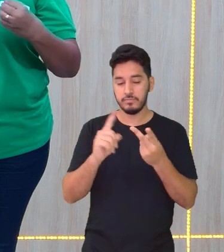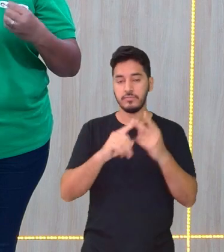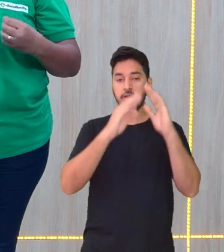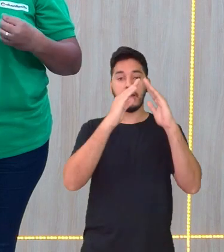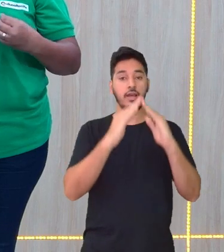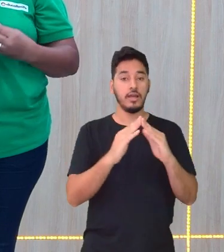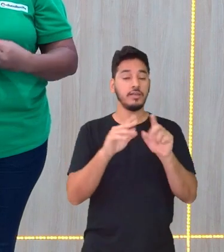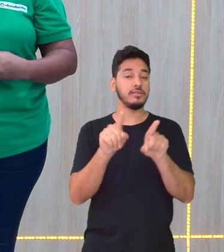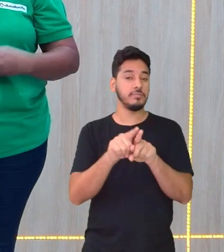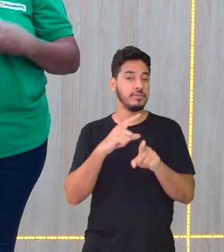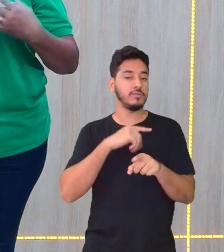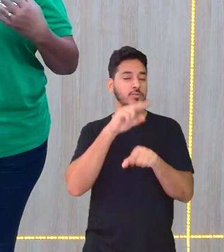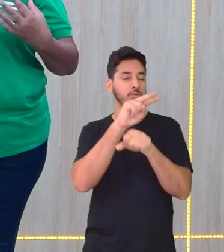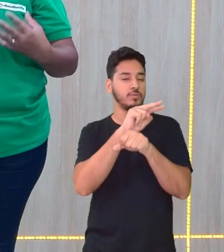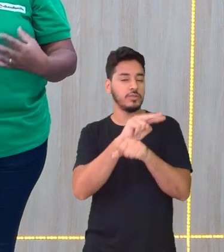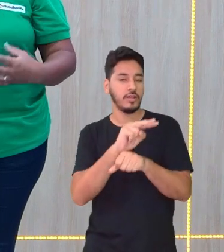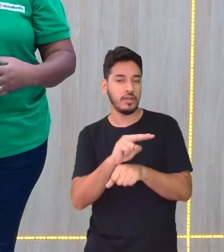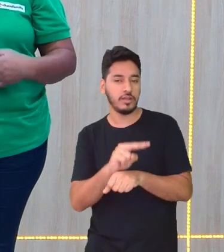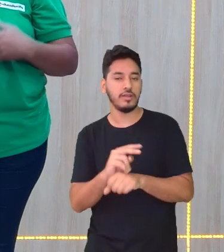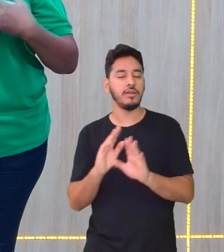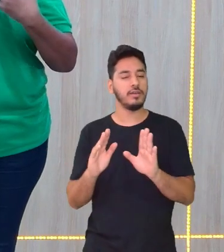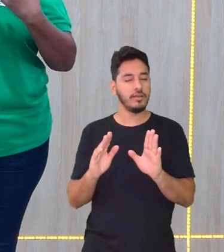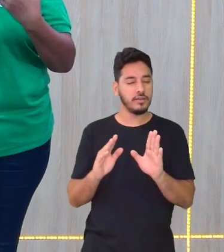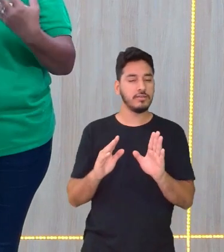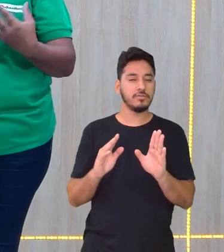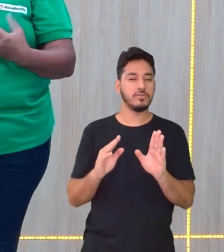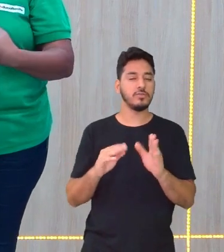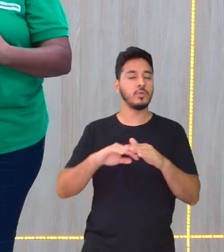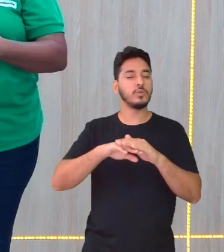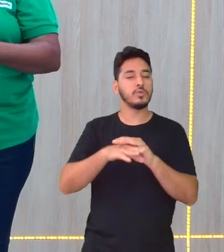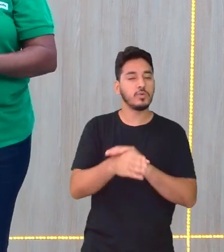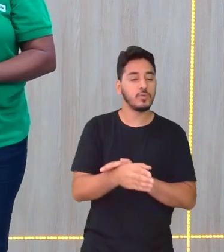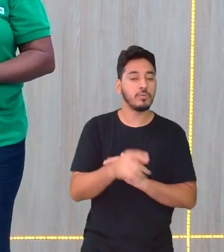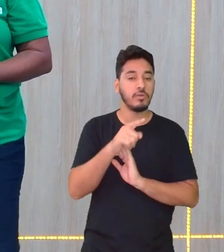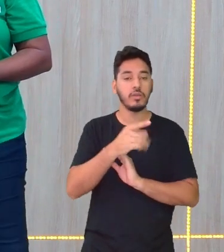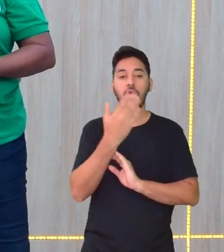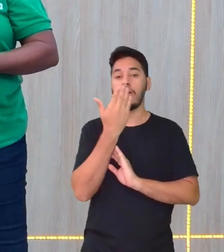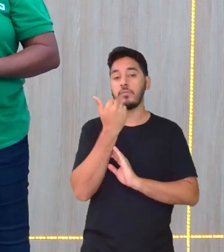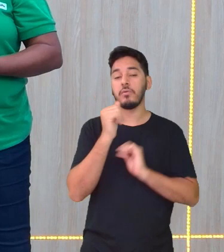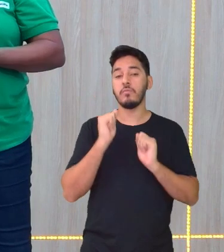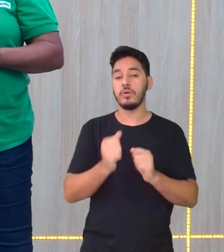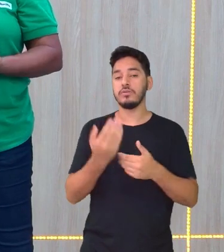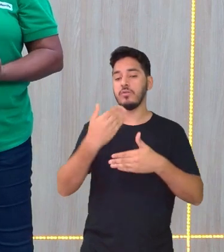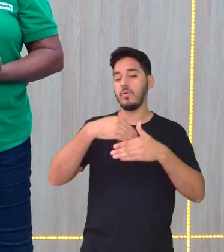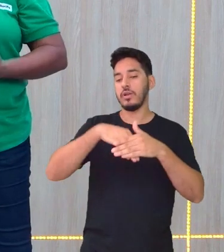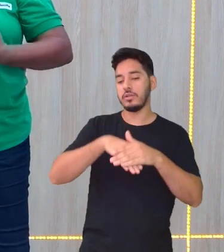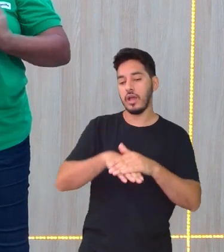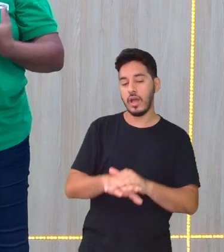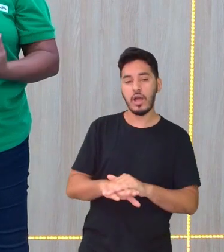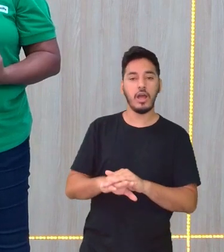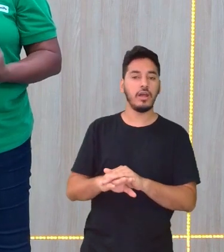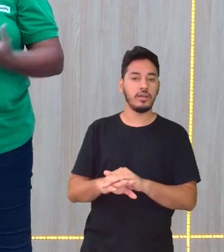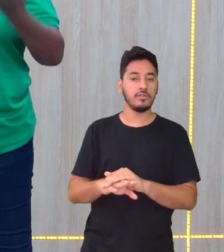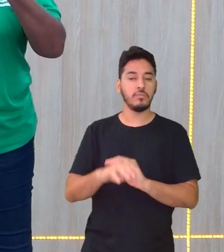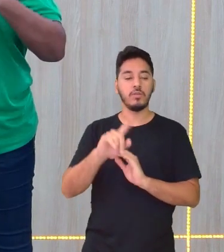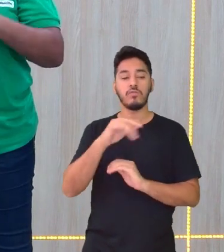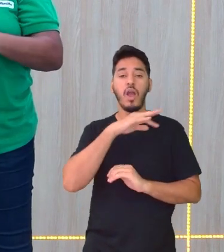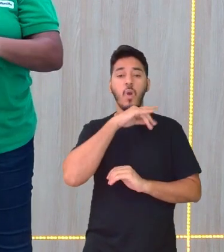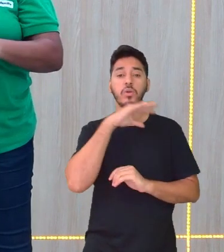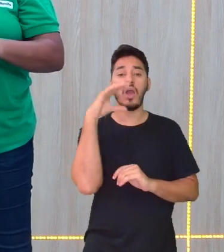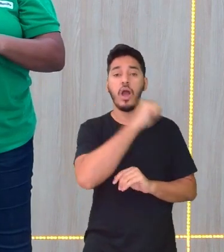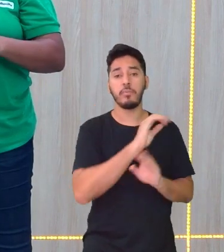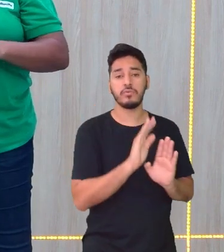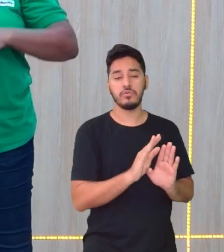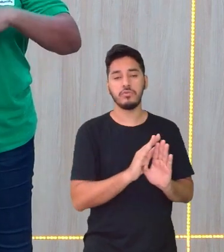a gente tem os nossos cuidados, os nossos hábitos para que esse alimento ele possa ser conservado por mais tempo, ele não se estrague e a